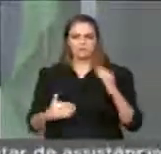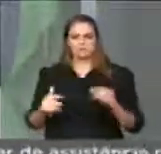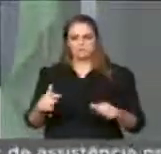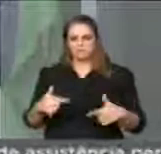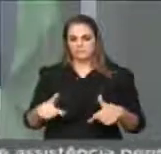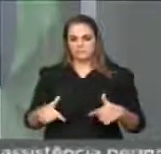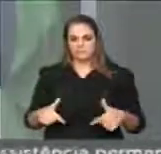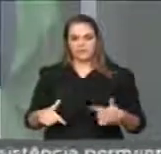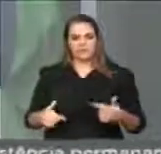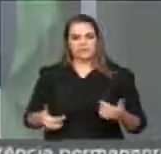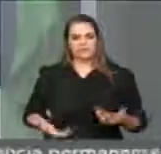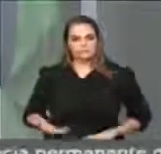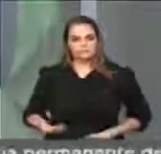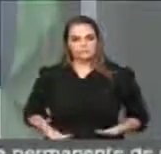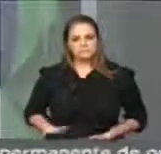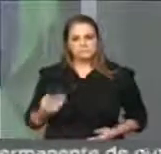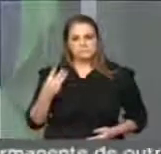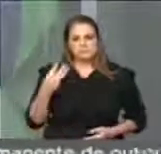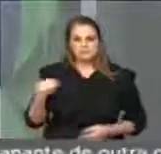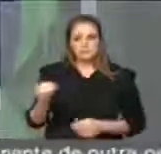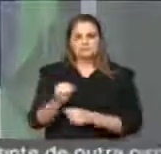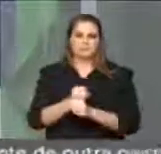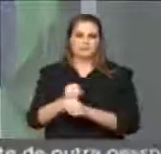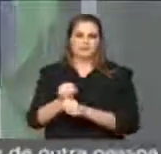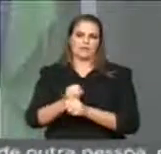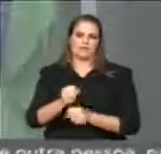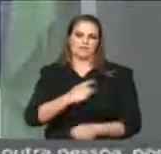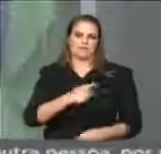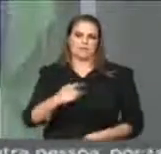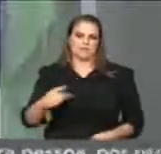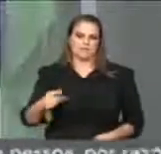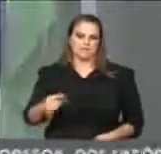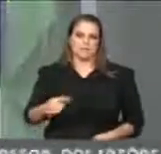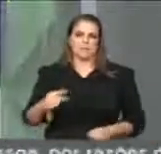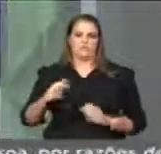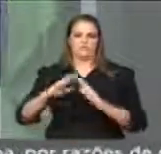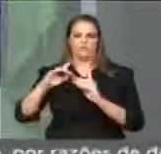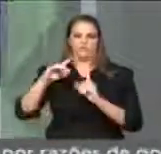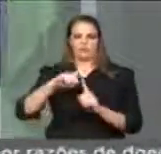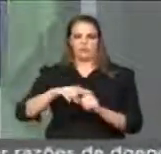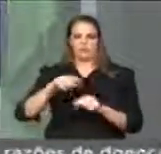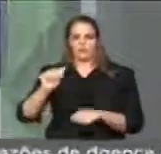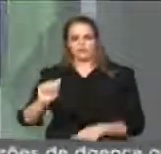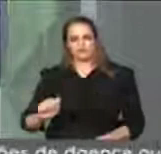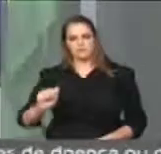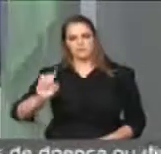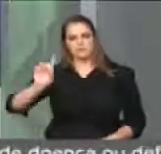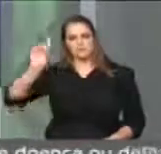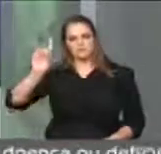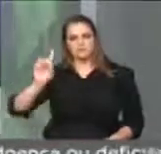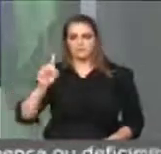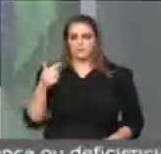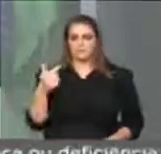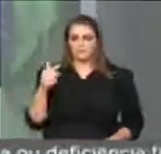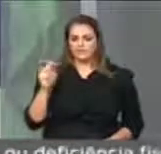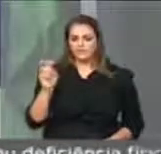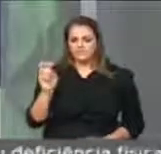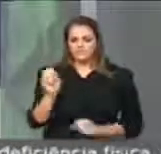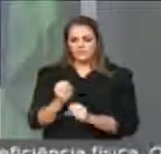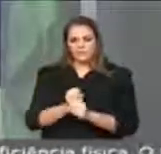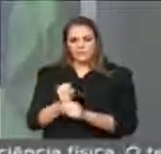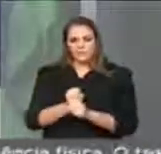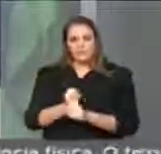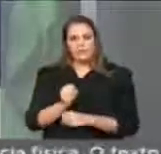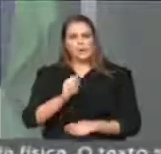anos de seu pastorado, e desses 30 anos de pastorado, 25 anos foi como pastor presidente